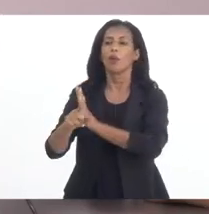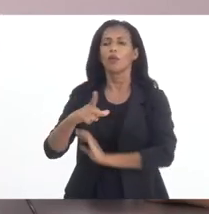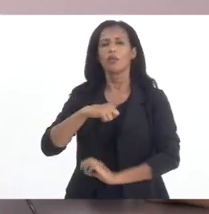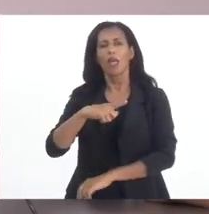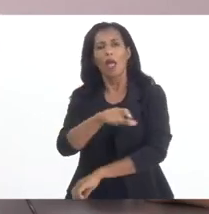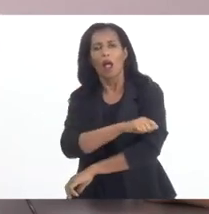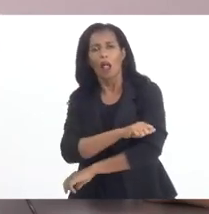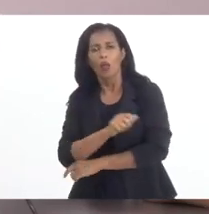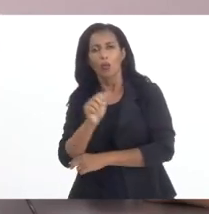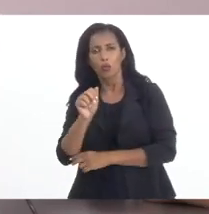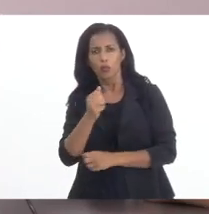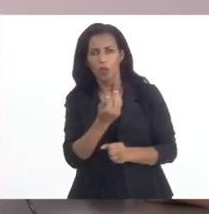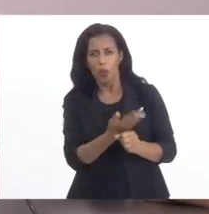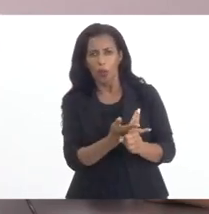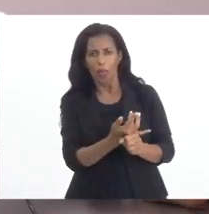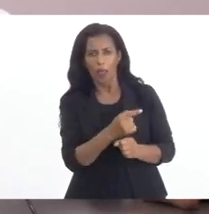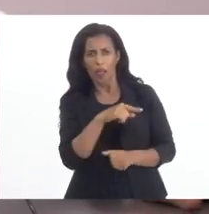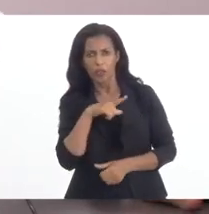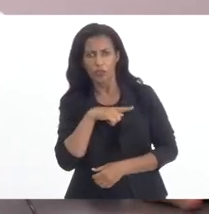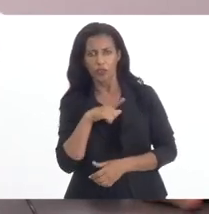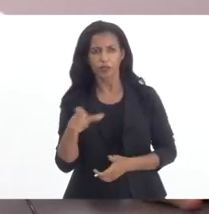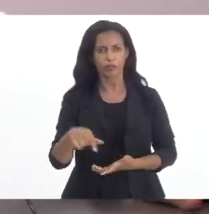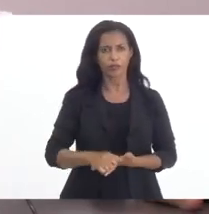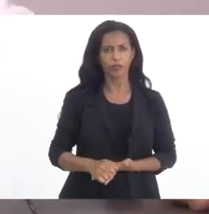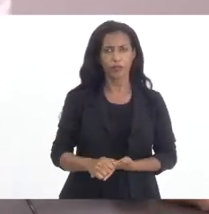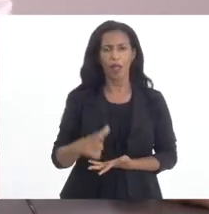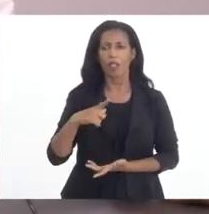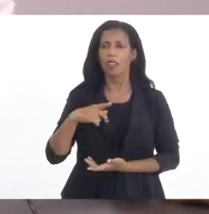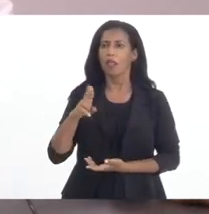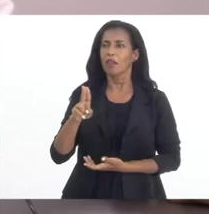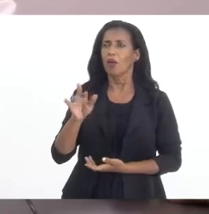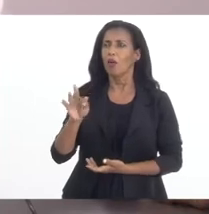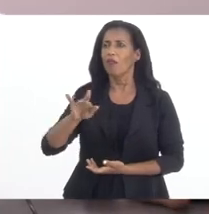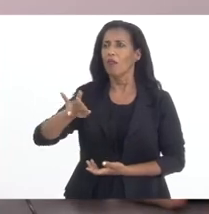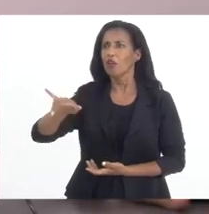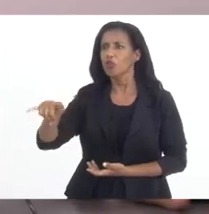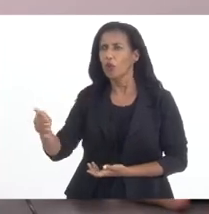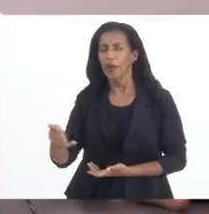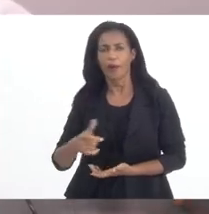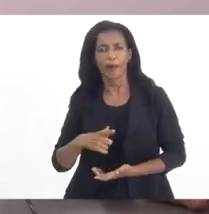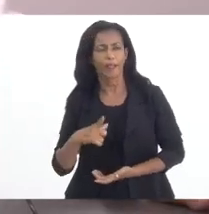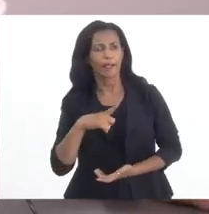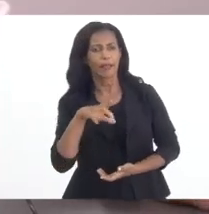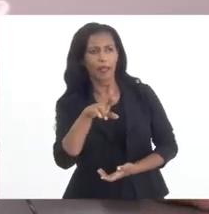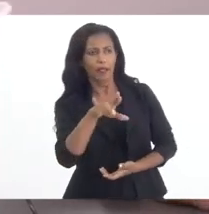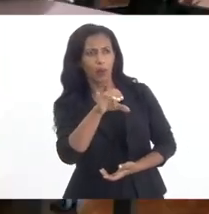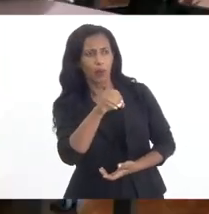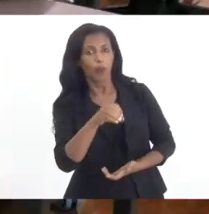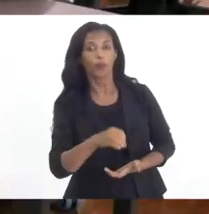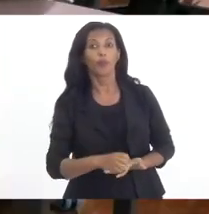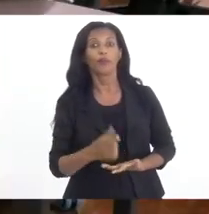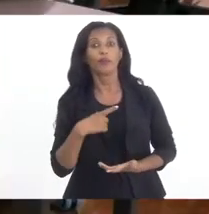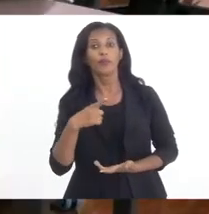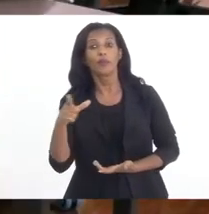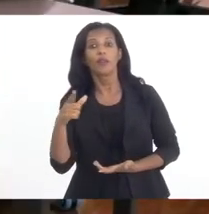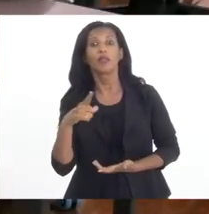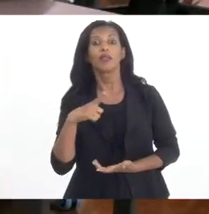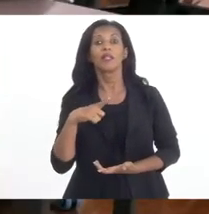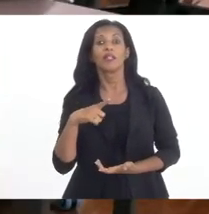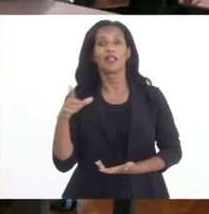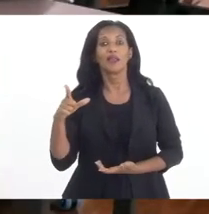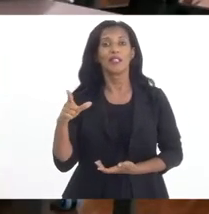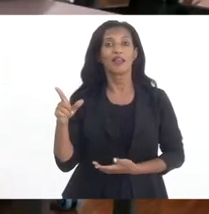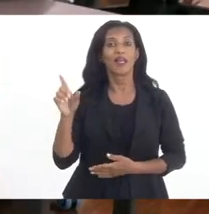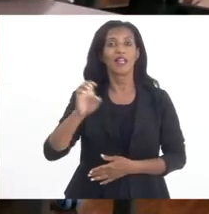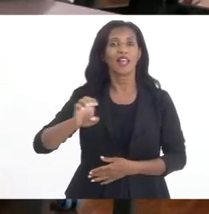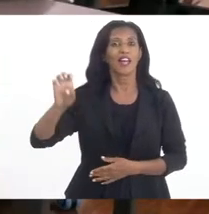aqui da UERJ? Tem algum aluno aqui da UFRJ? Tem algum aluno aqui da UESO? Aí eu pergunto, tem algum aluno aqui da Estácio